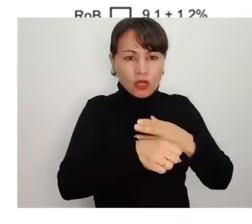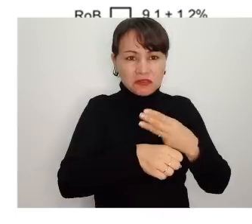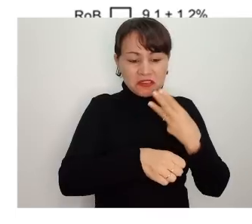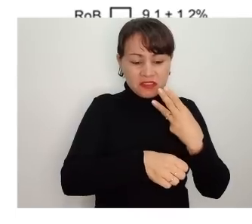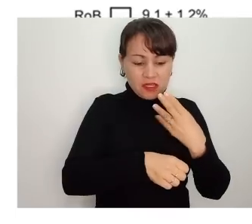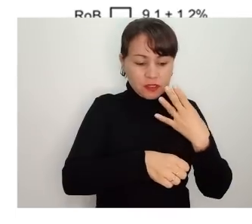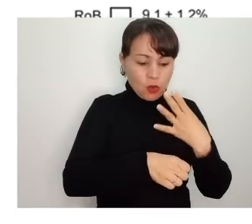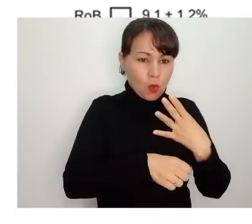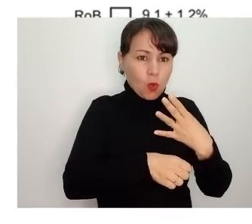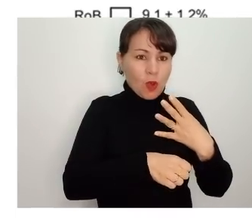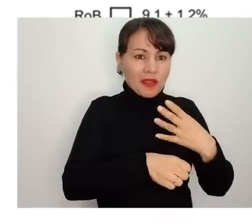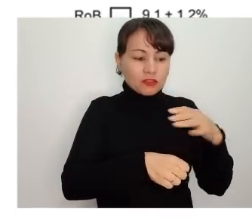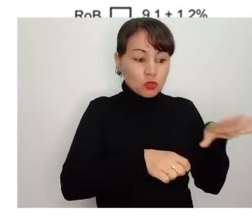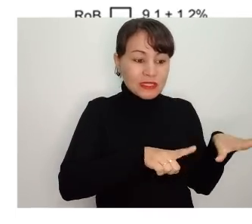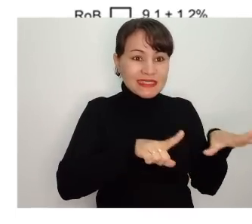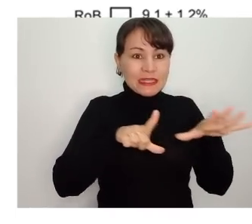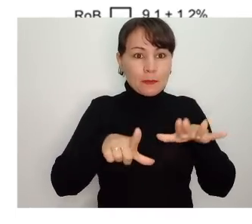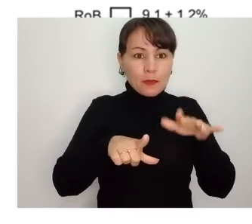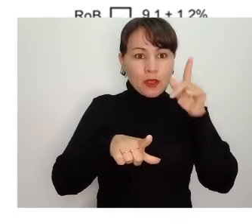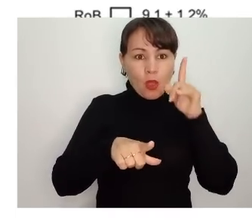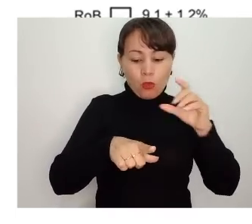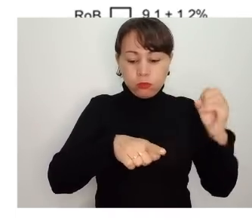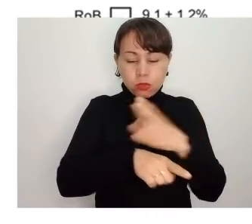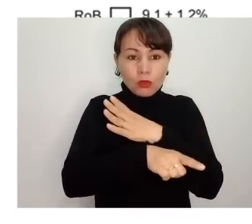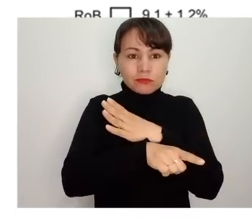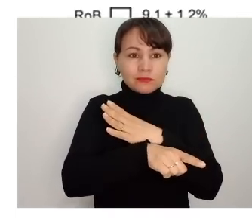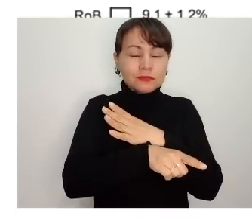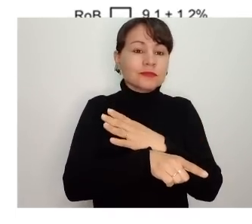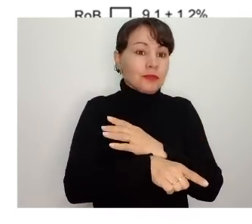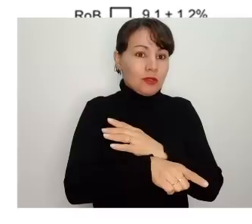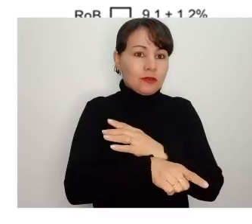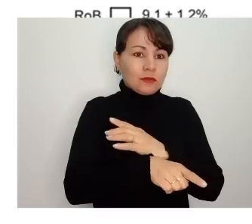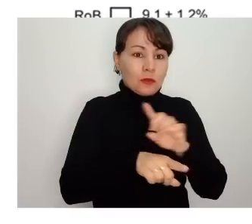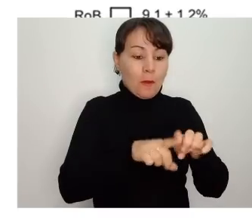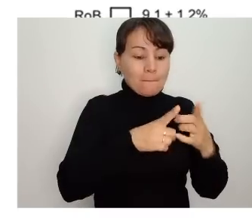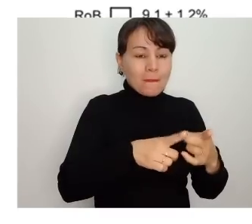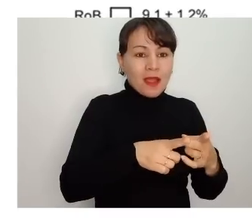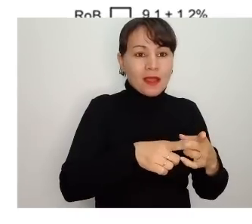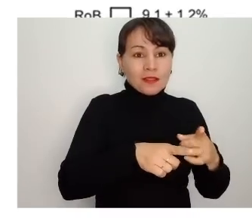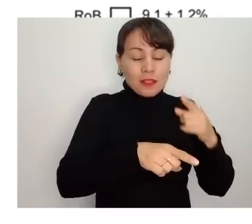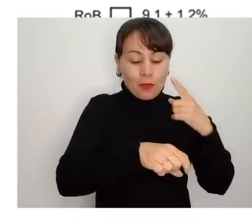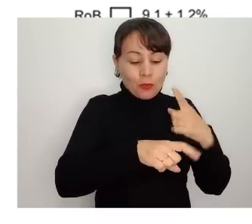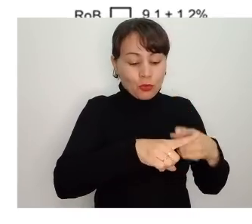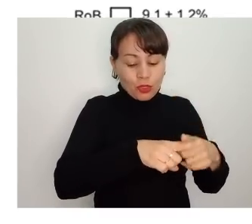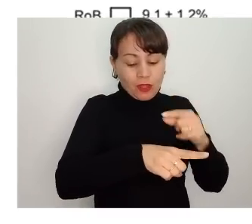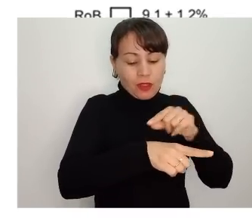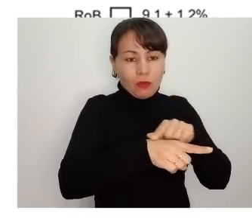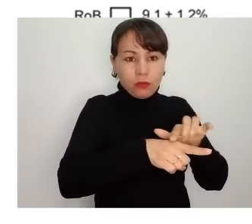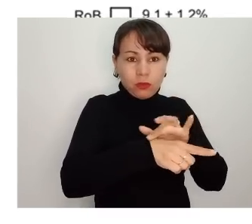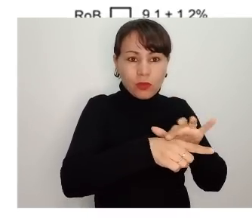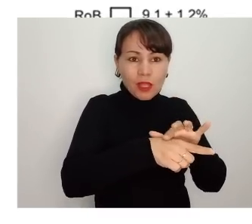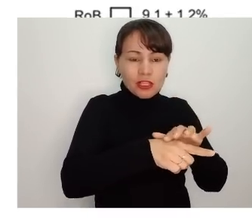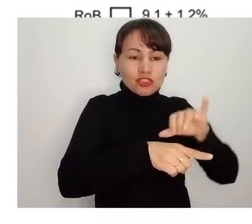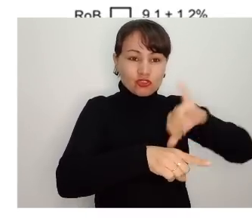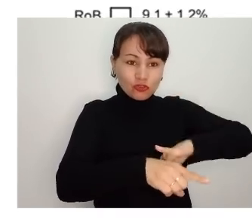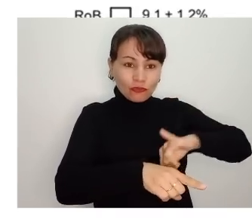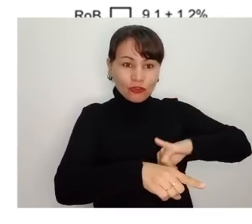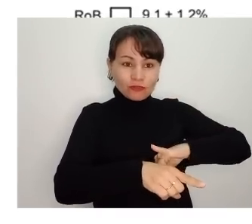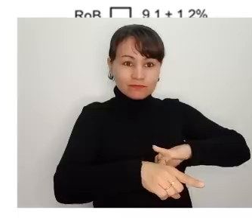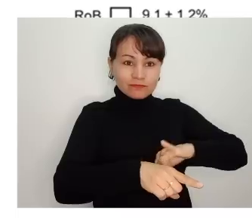ele, em questão de 3 ou 4 semanas, ele cicatriza, porque as células se multiplicaram, porque as células sofreram uma mitose, nesse